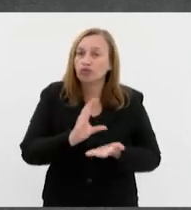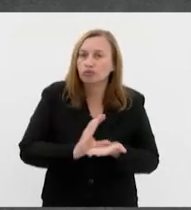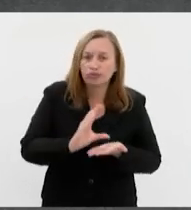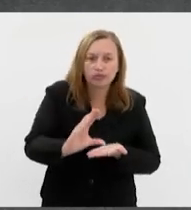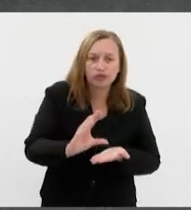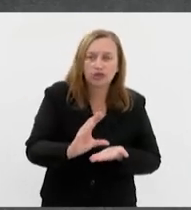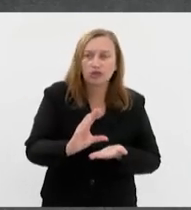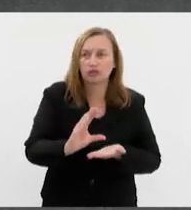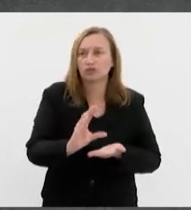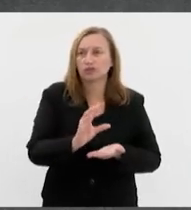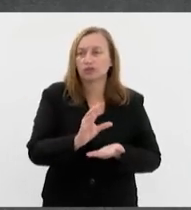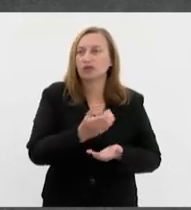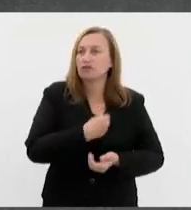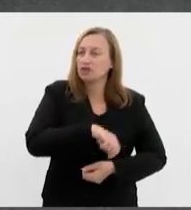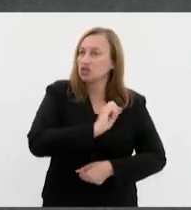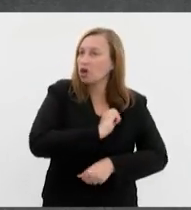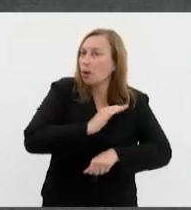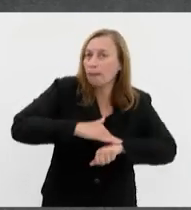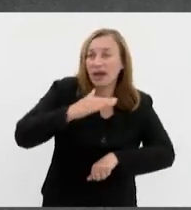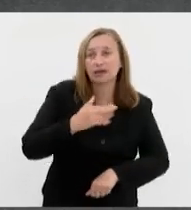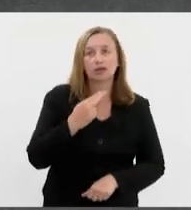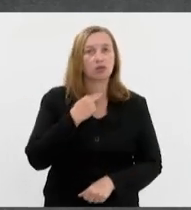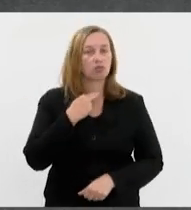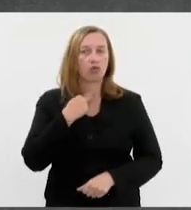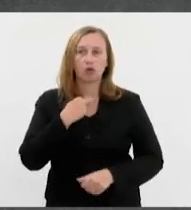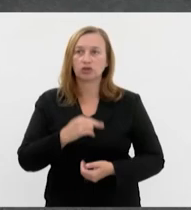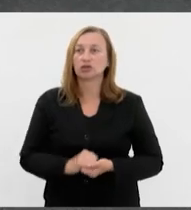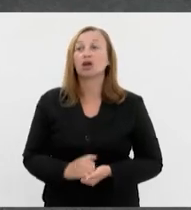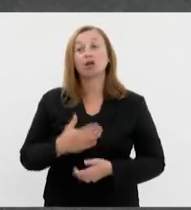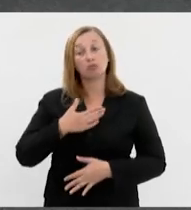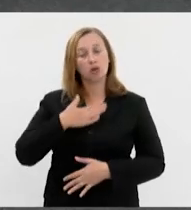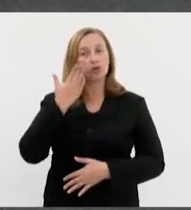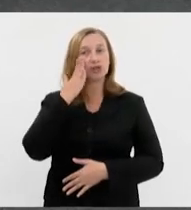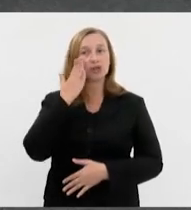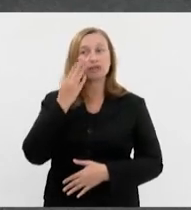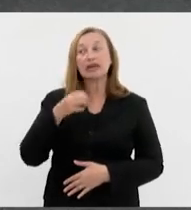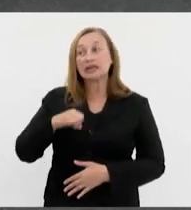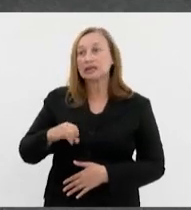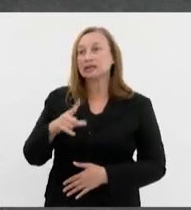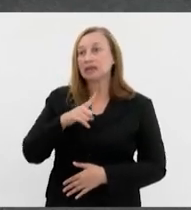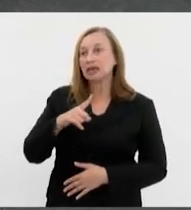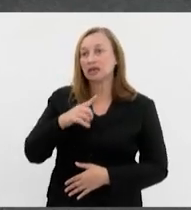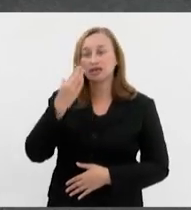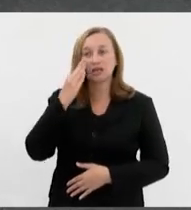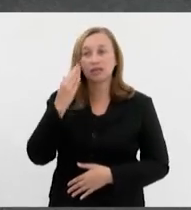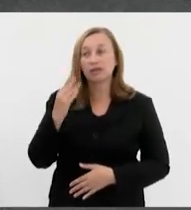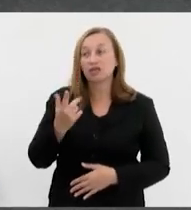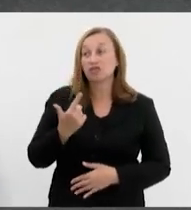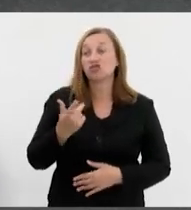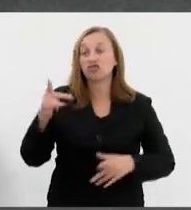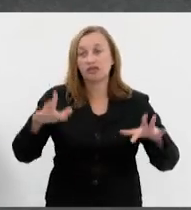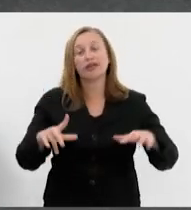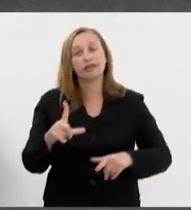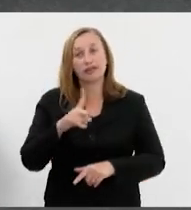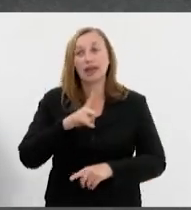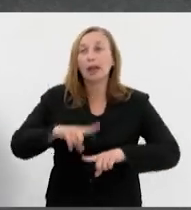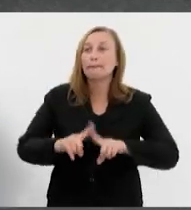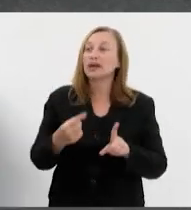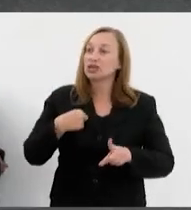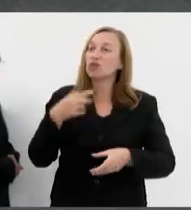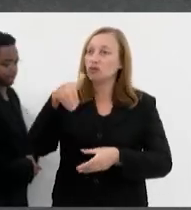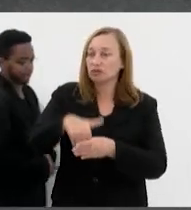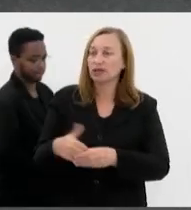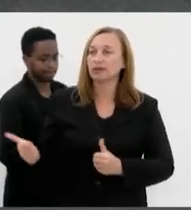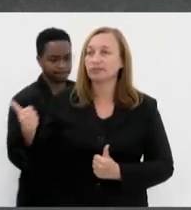fiscais. Esse é o meu entendimento. Que há controvérsias, há, mas assim eu